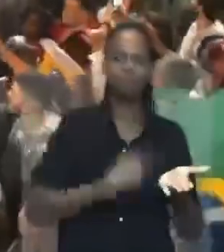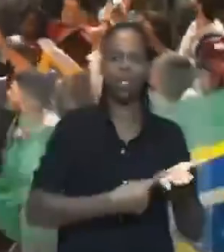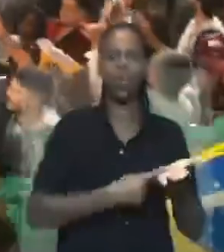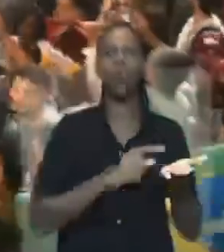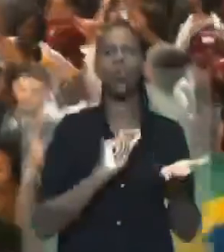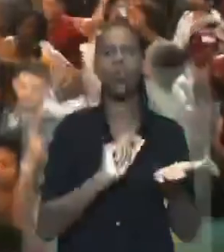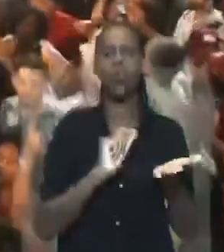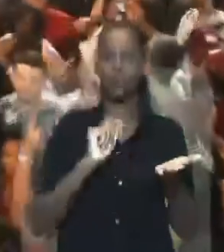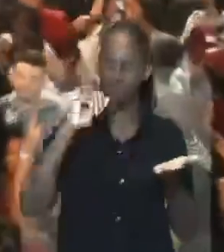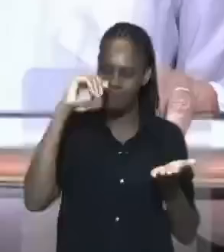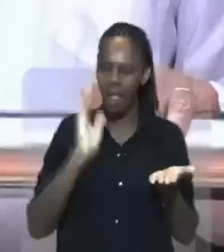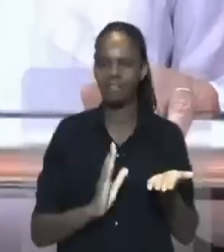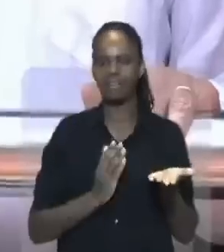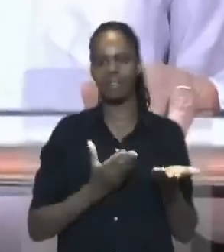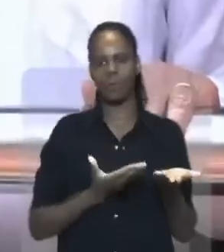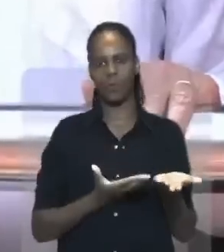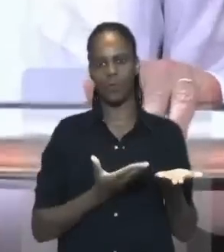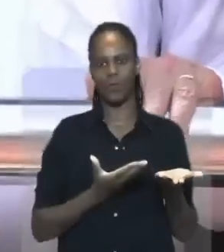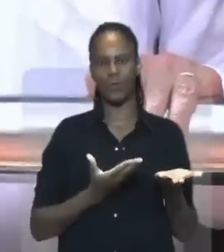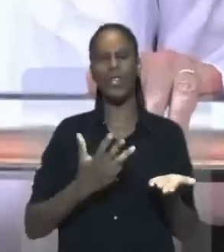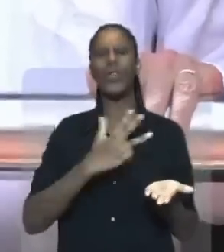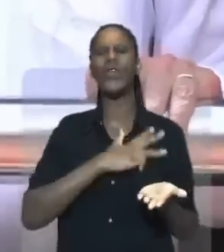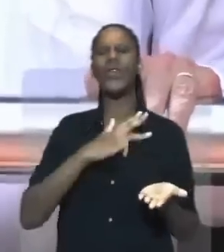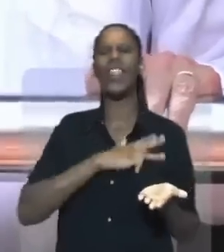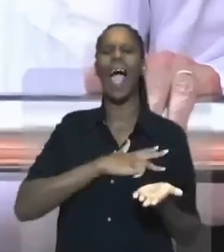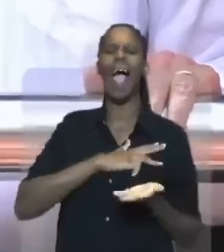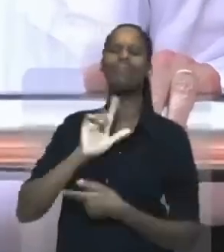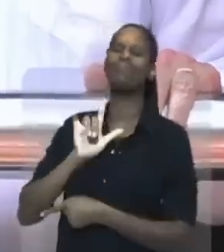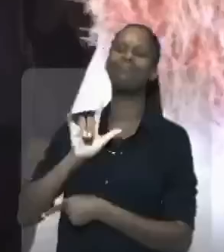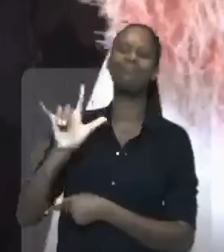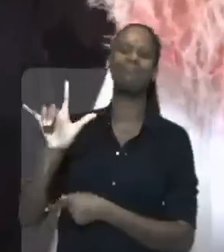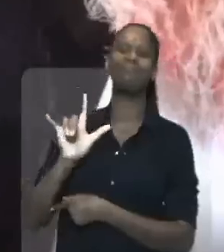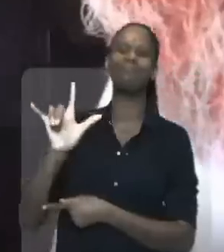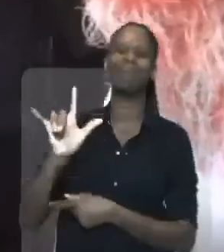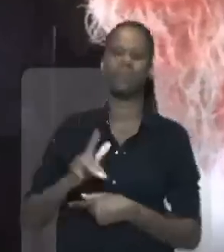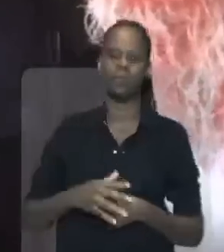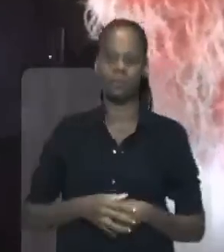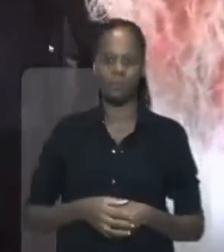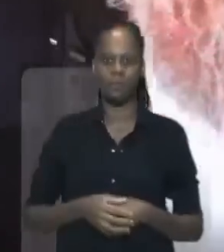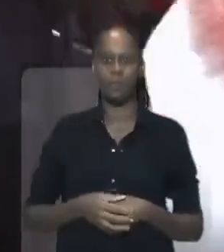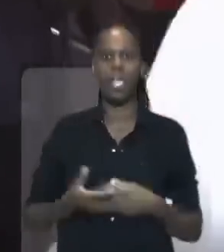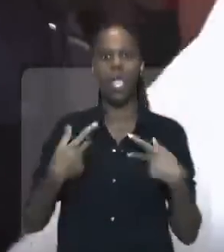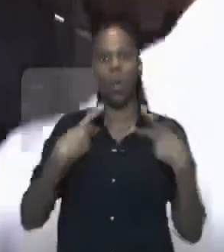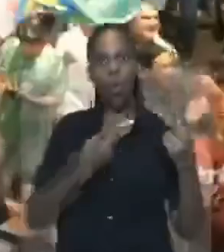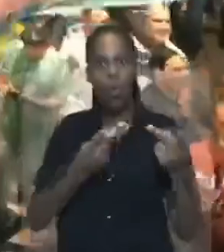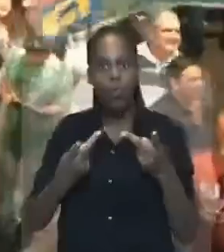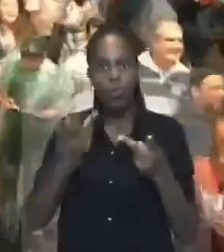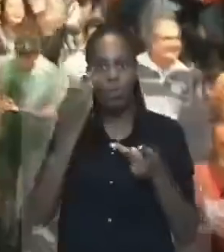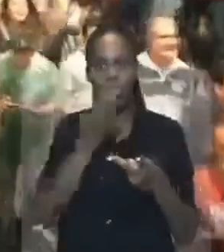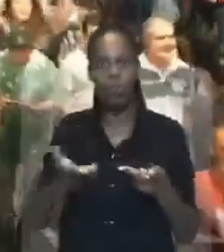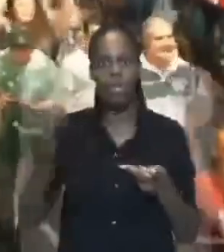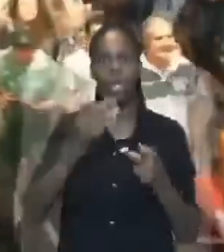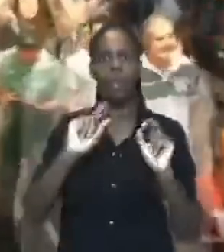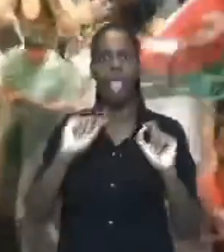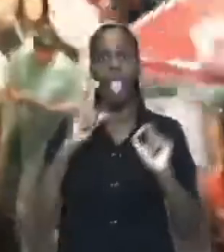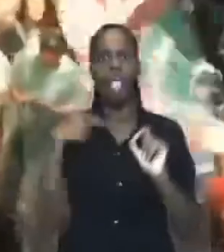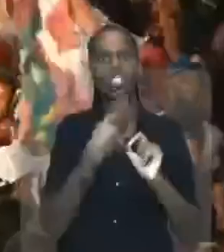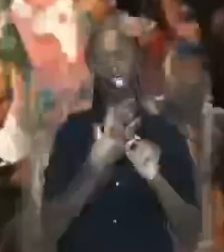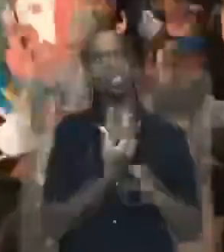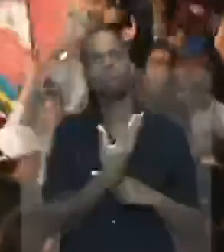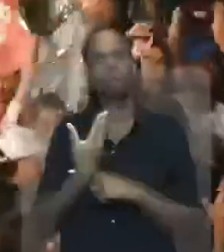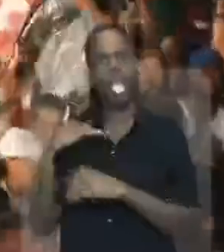um compromisso com as pessoas. Lula tem um compromisso com o Brasil.